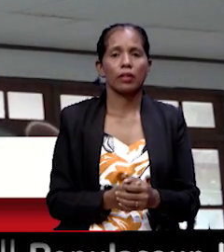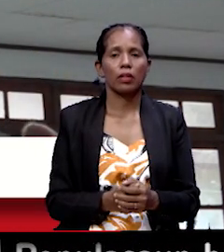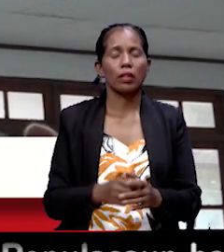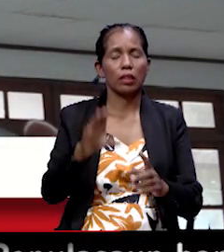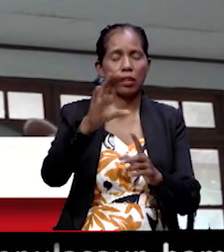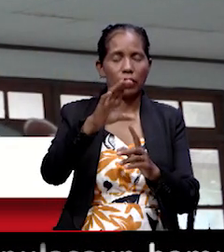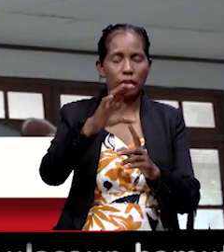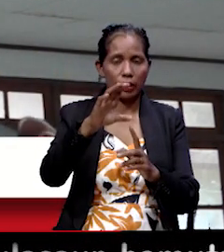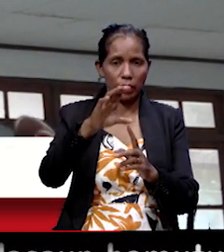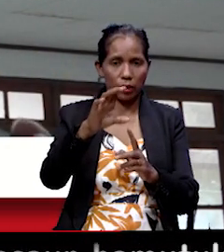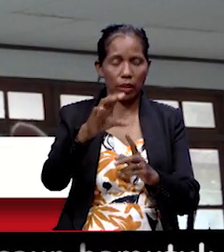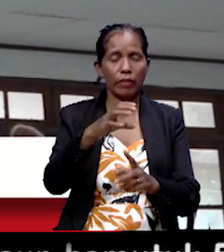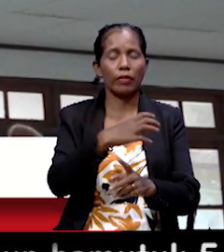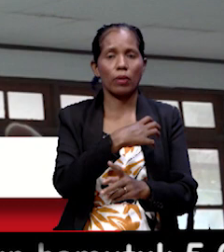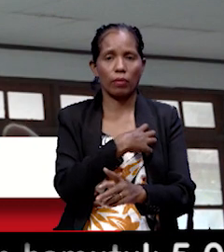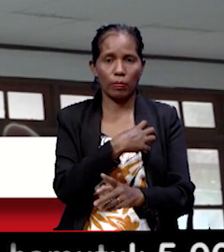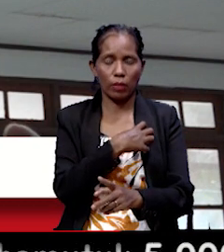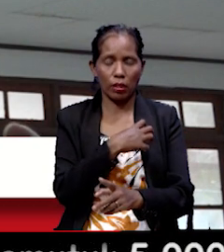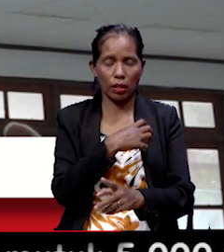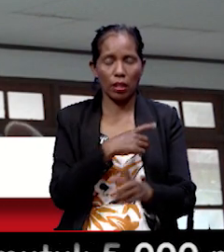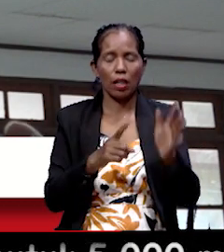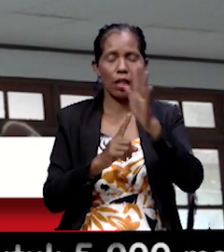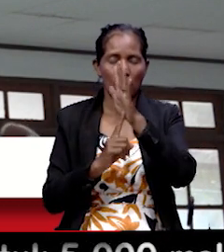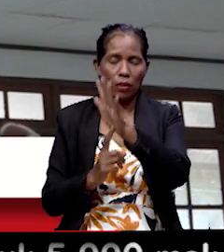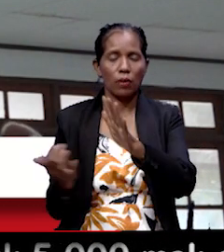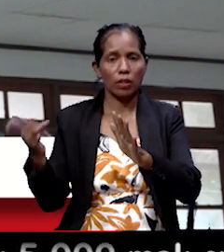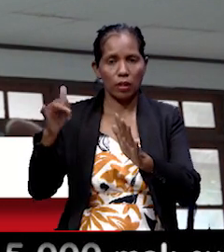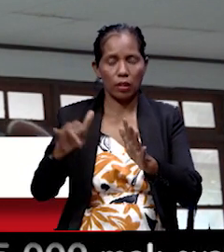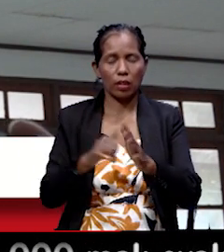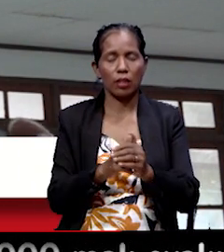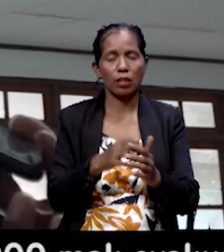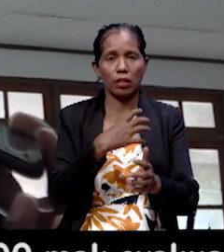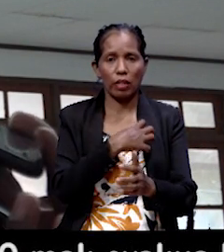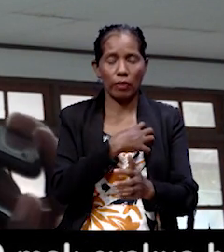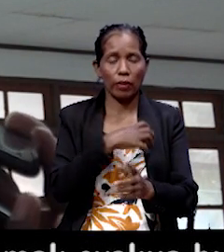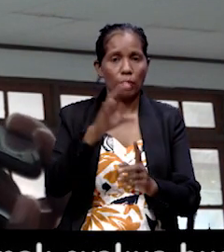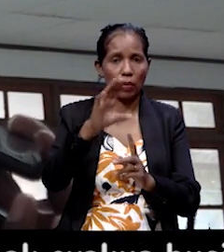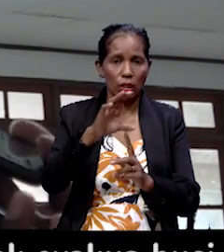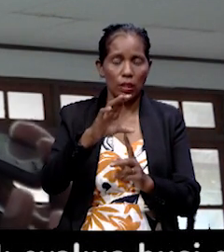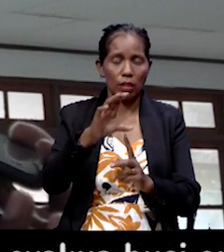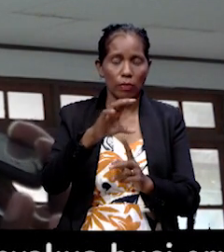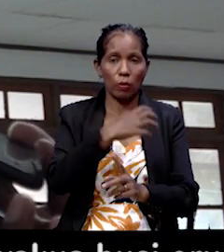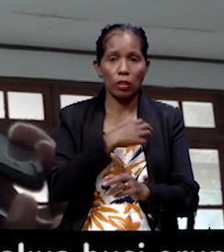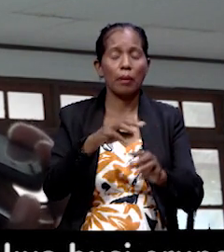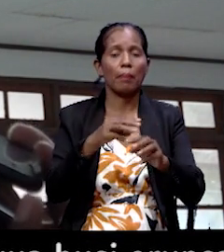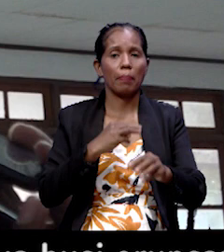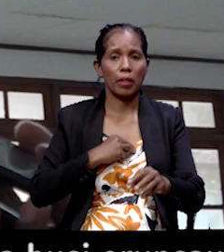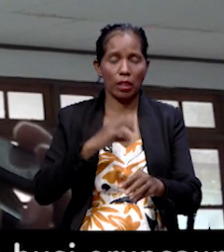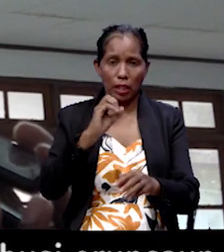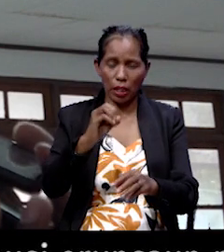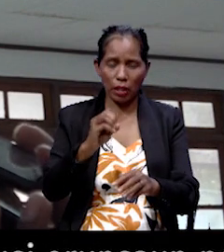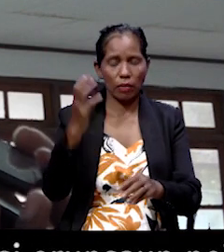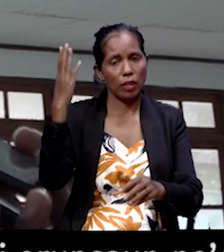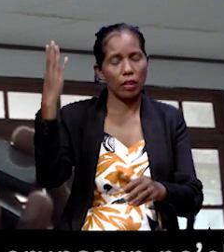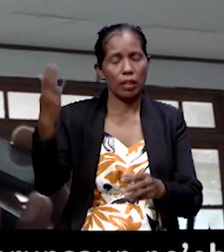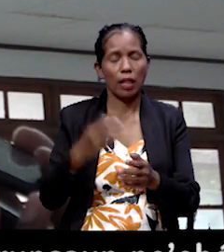segurança e a idida que a área nene, comandante Esquadra Metinaro, até te catac e a nina área e a ema idia nevema ca